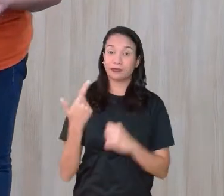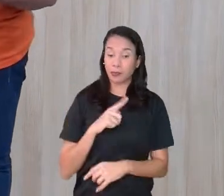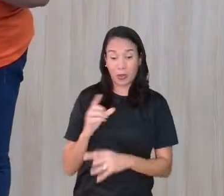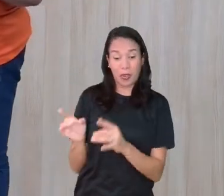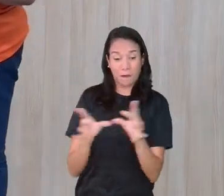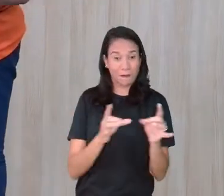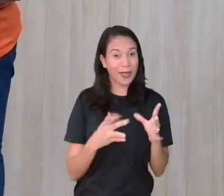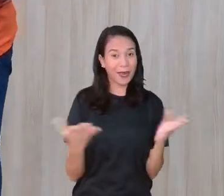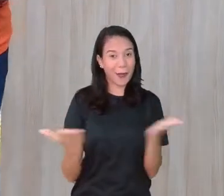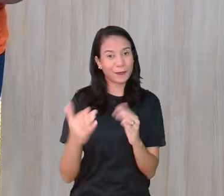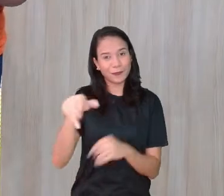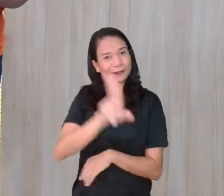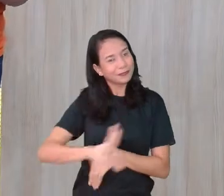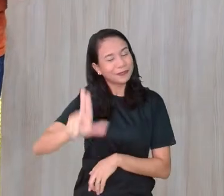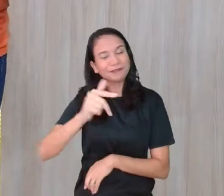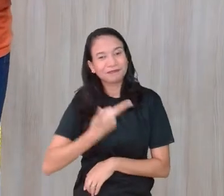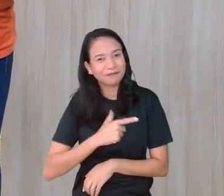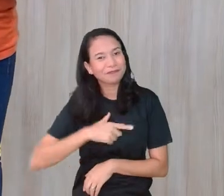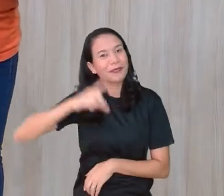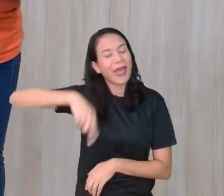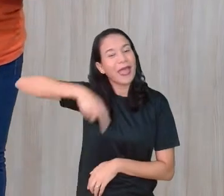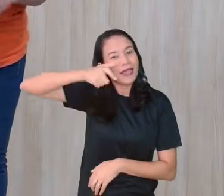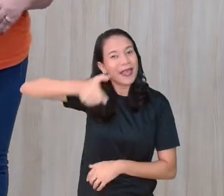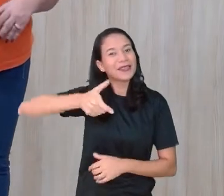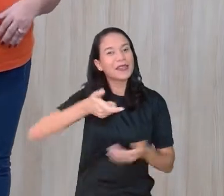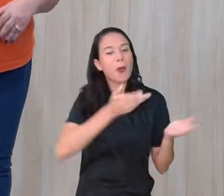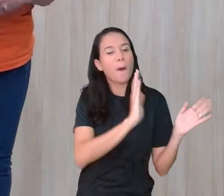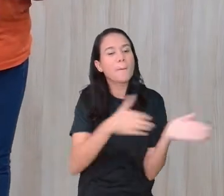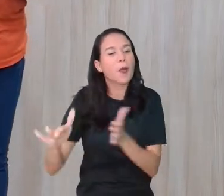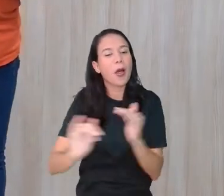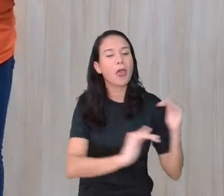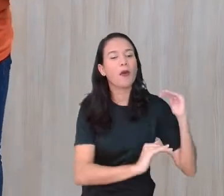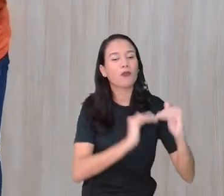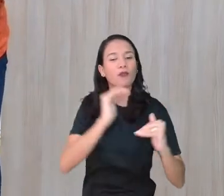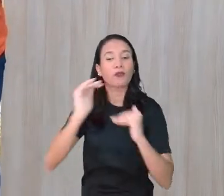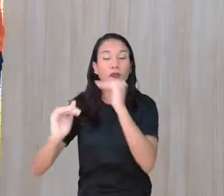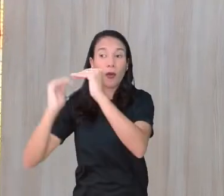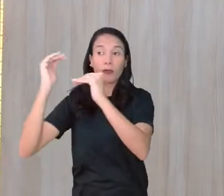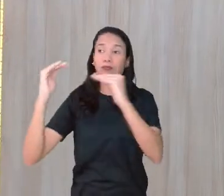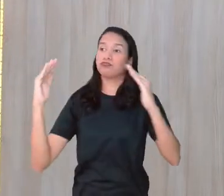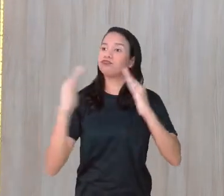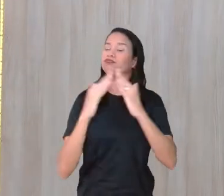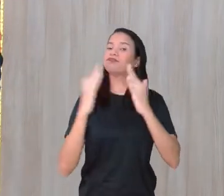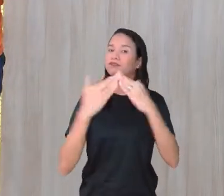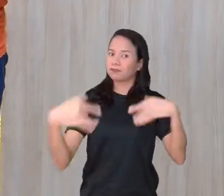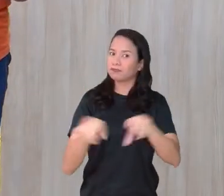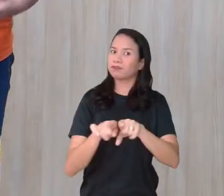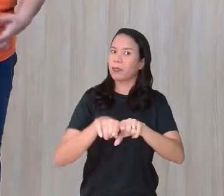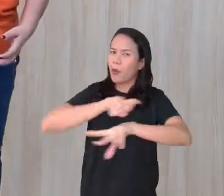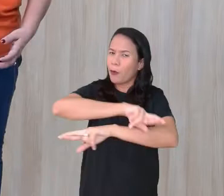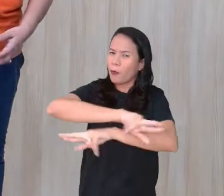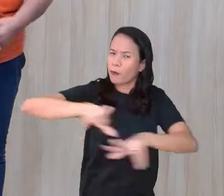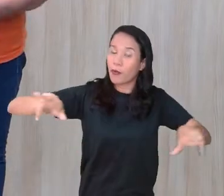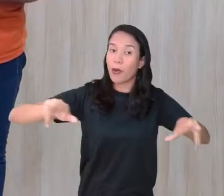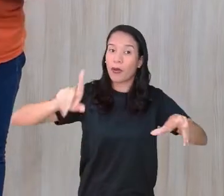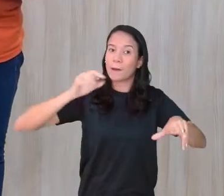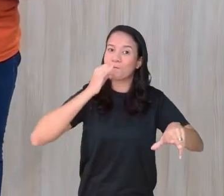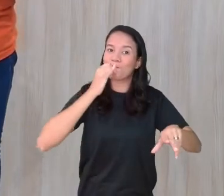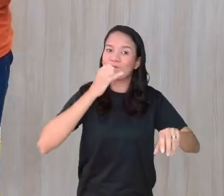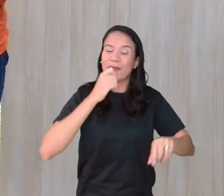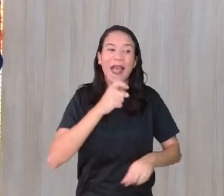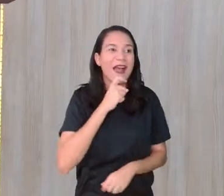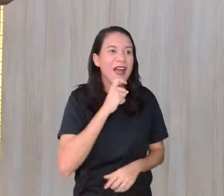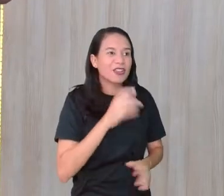comércio. Muito interessante o processo de evolução. E na nossa casa tem muita coisa. A geladeira, o